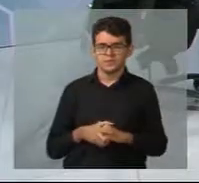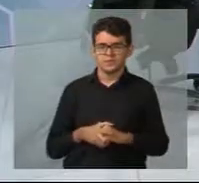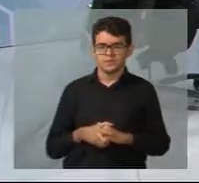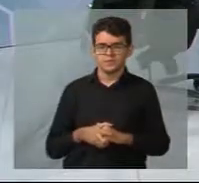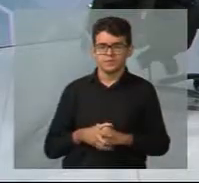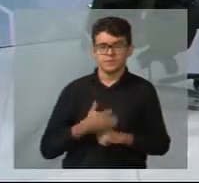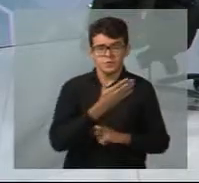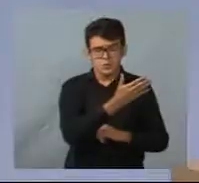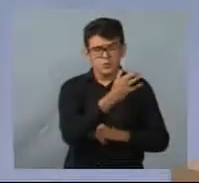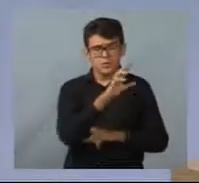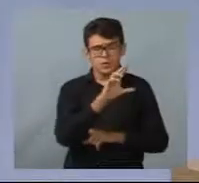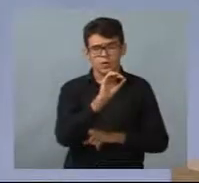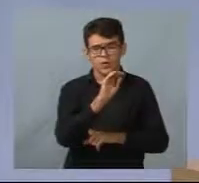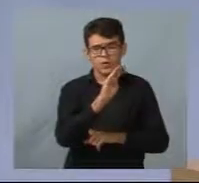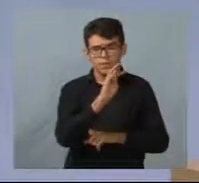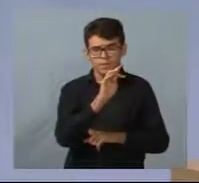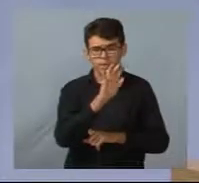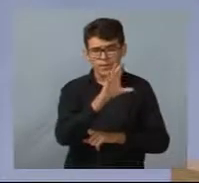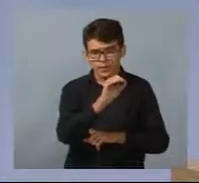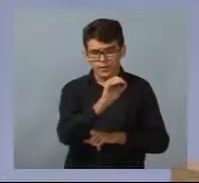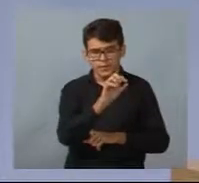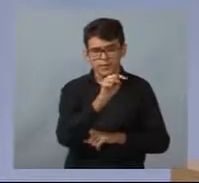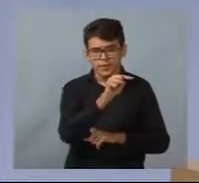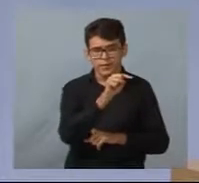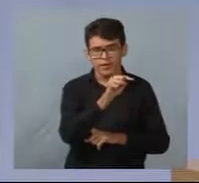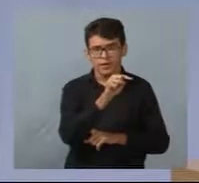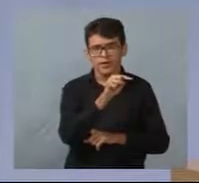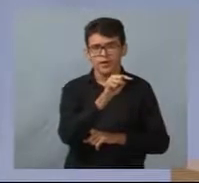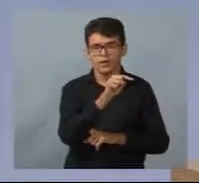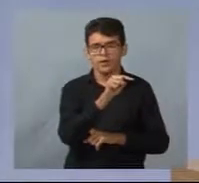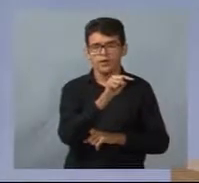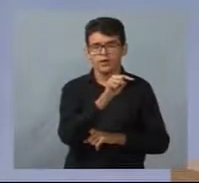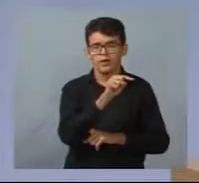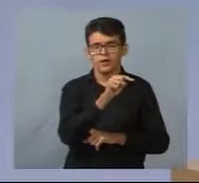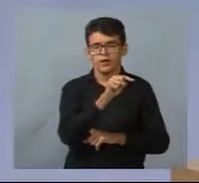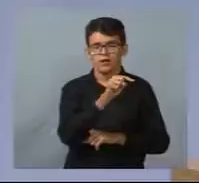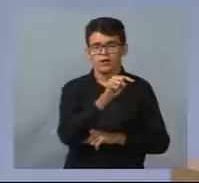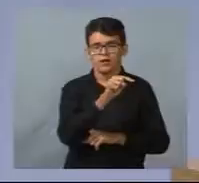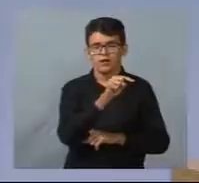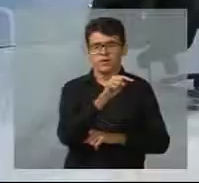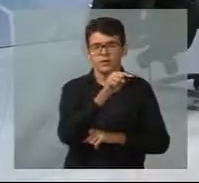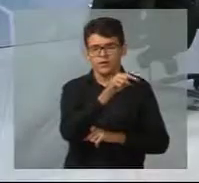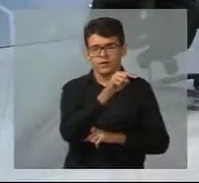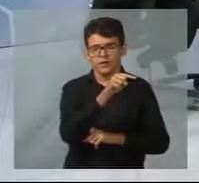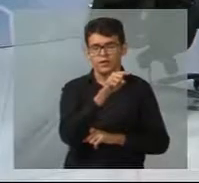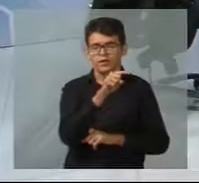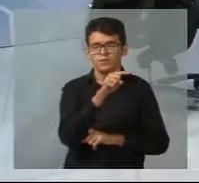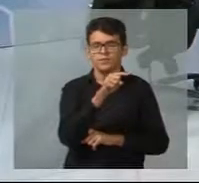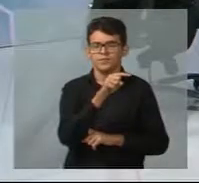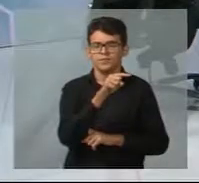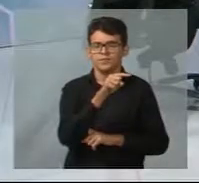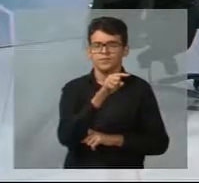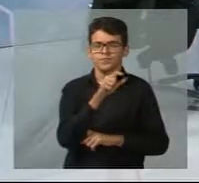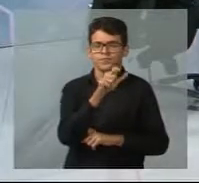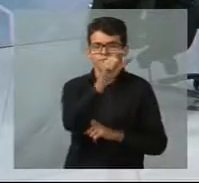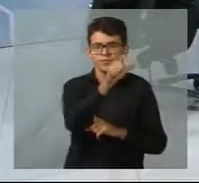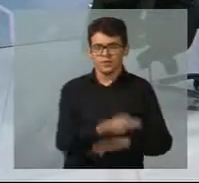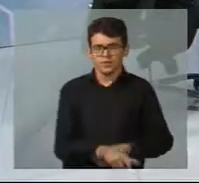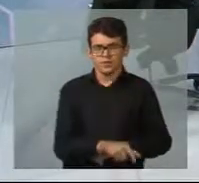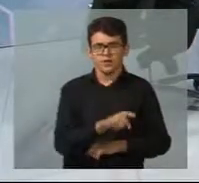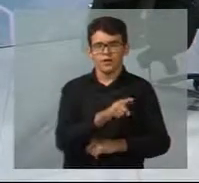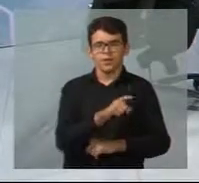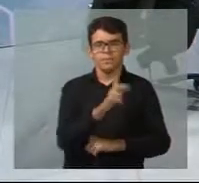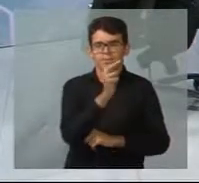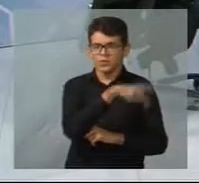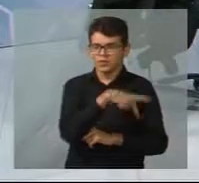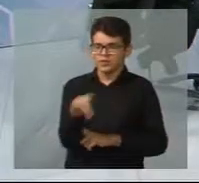Rodrigues, para quem não sabe, de todos os juízes desembargadores do Estado do Ceará, quem fez mestrado, por exemplo, e doutorado foi aluno do Roberto. É bom dizer